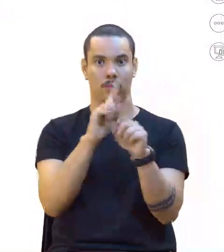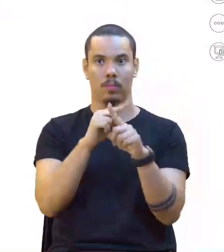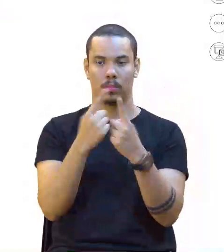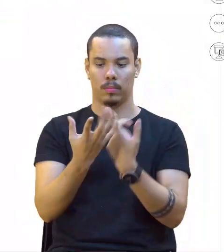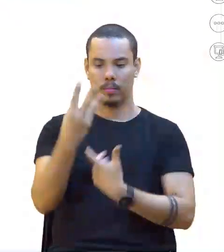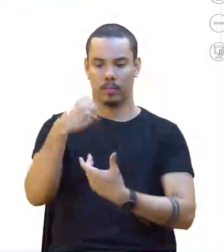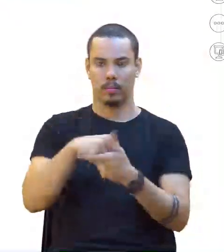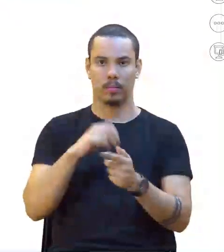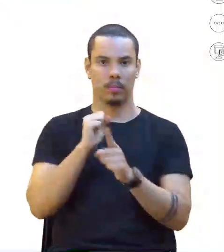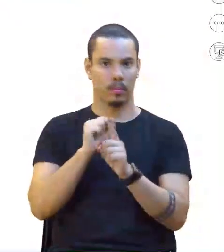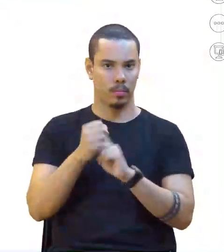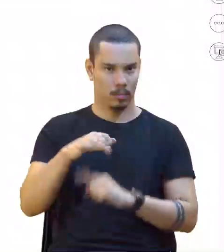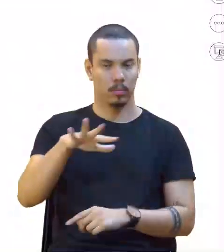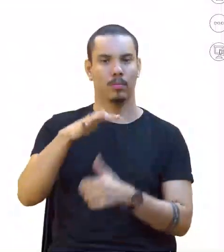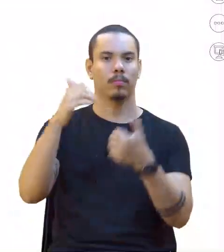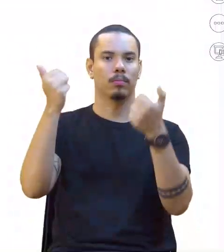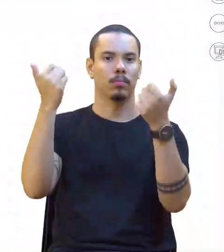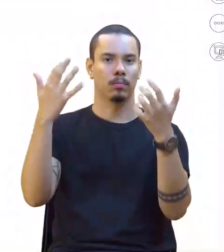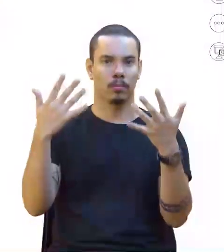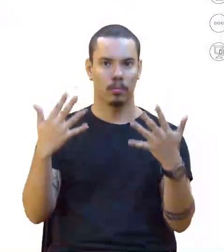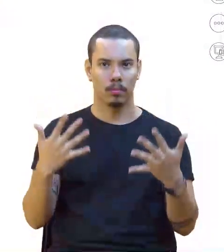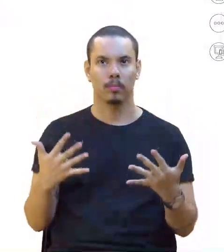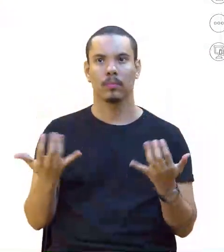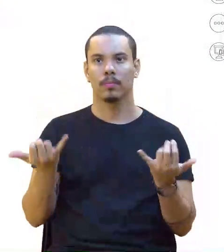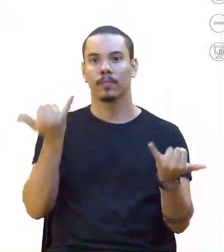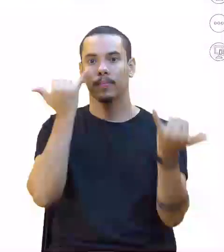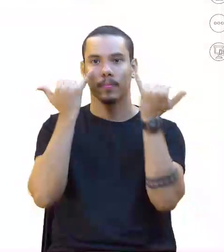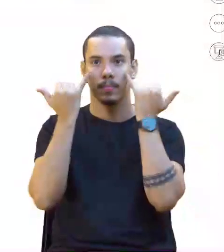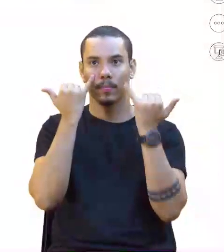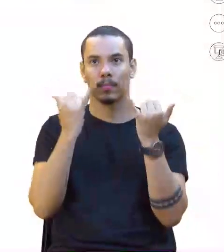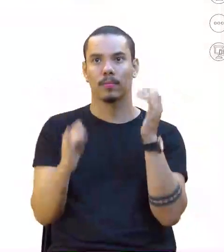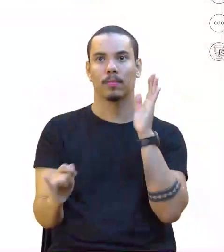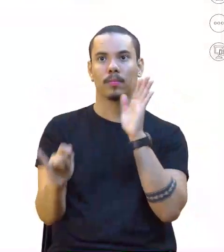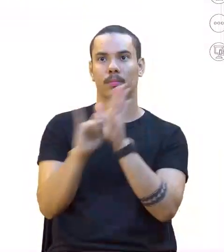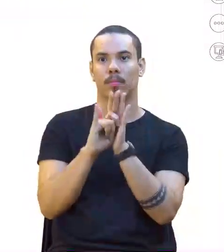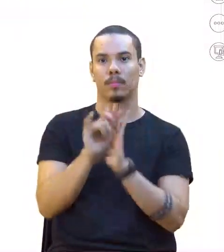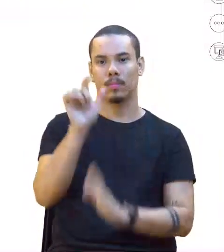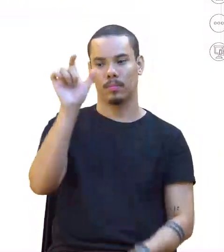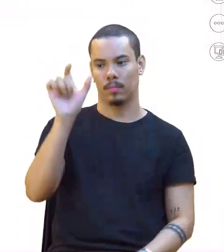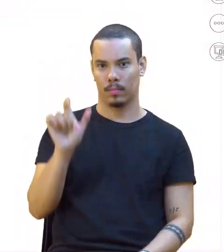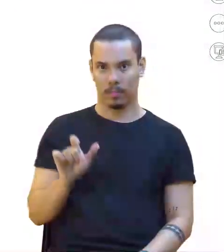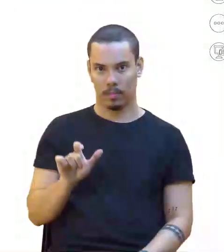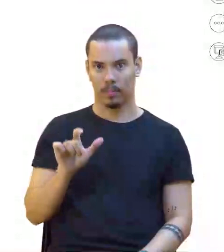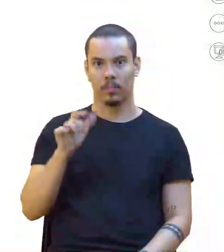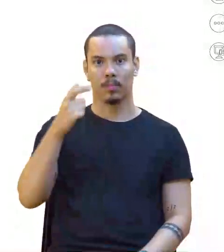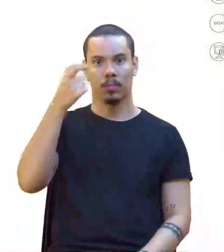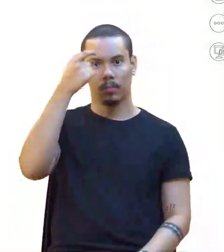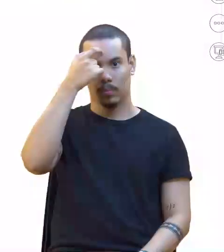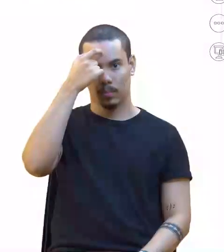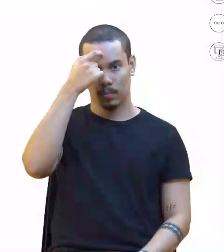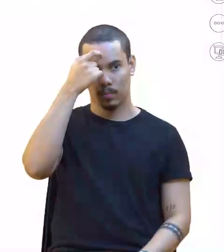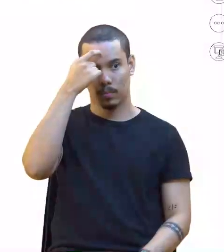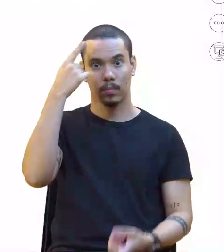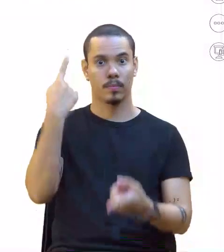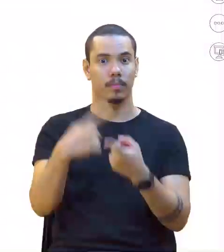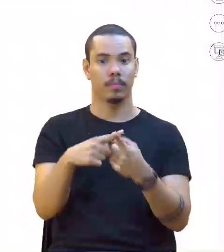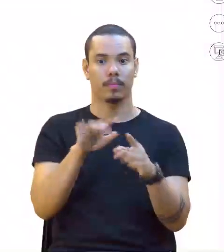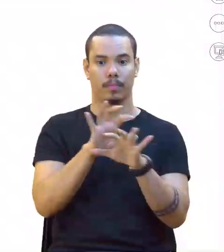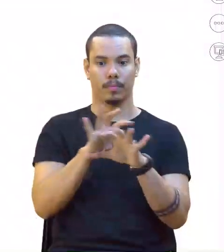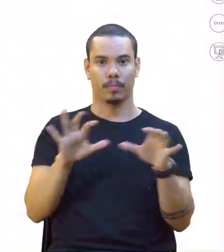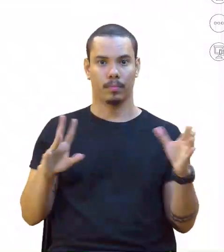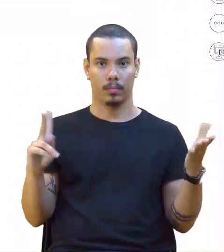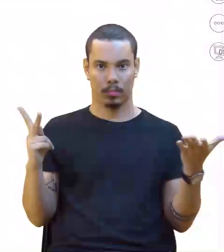traz aí essa formação da identidade da pessoa, da sua consciência. Por que ela age desse modo? Por que